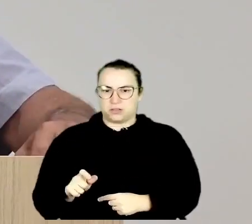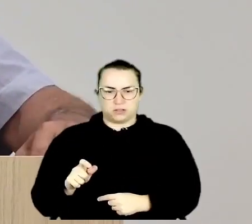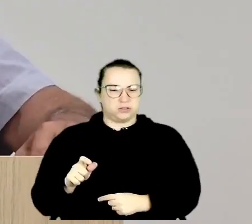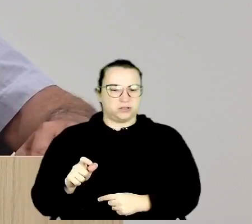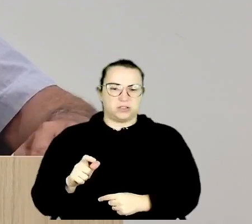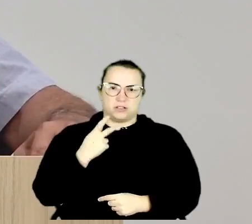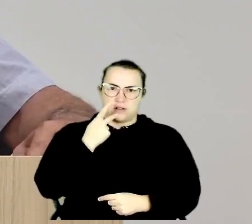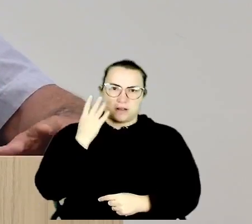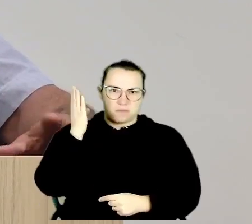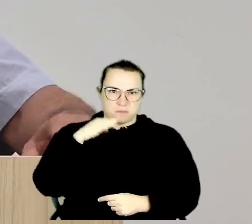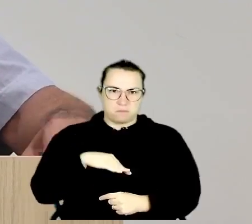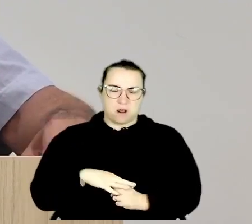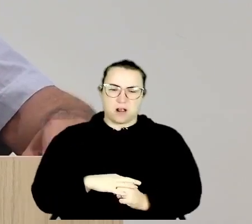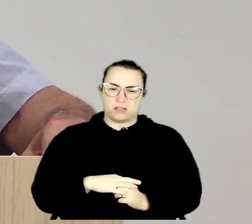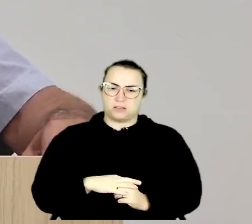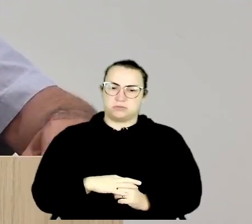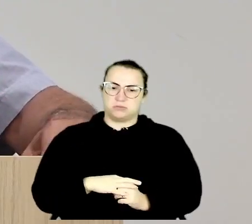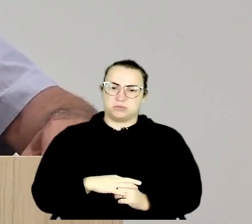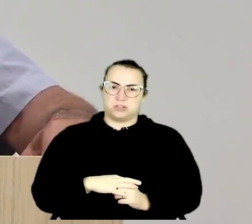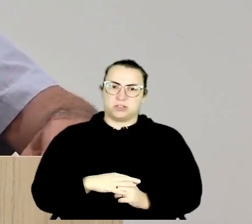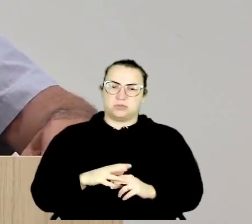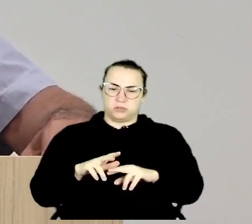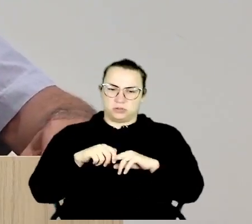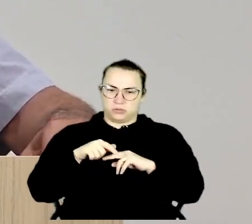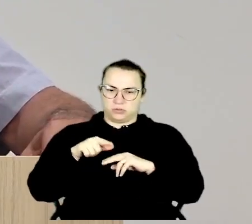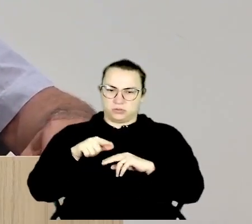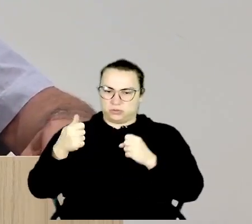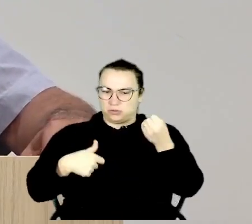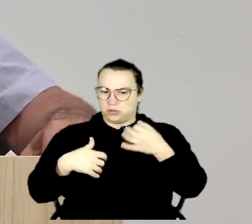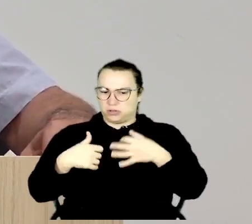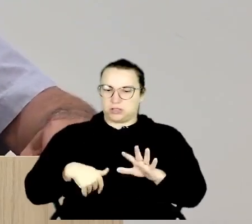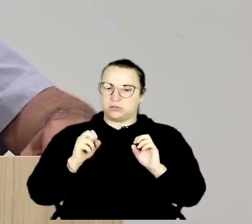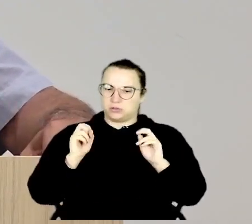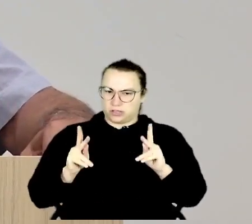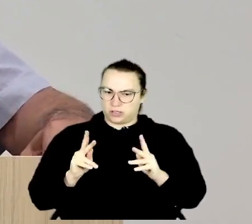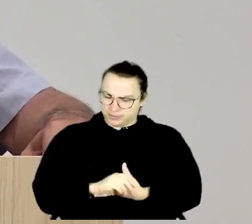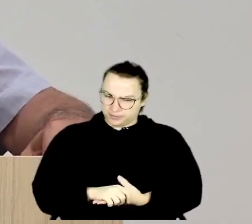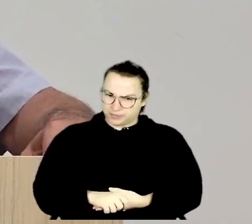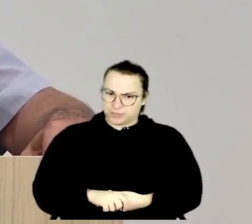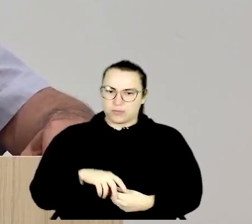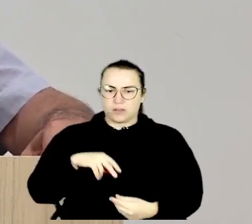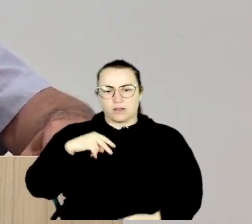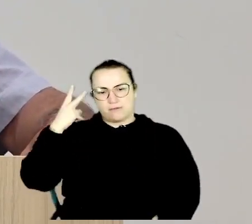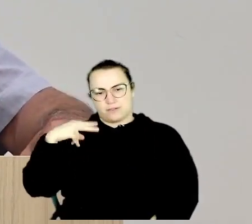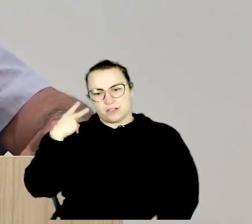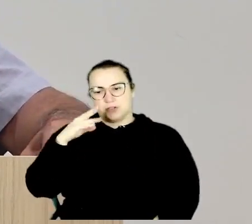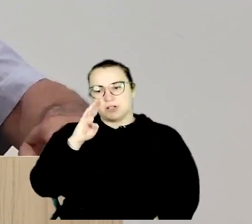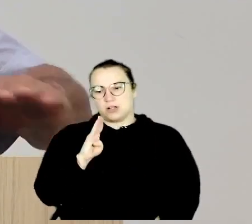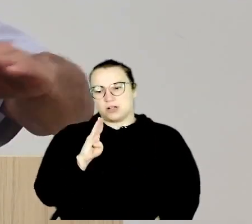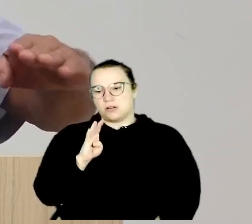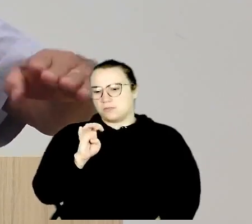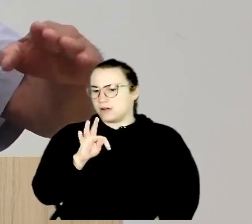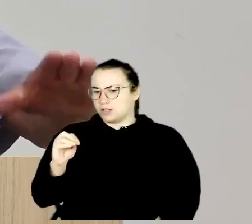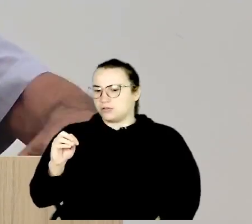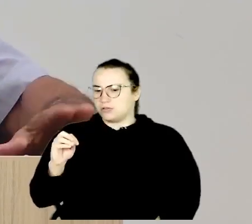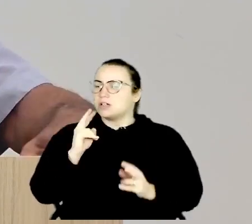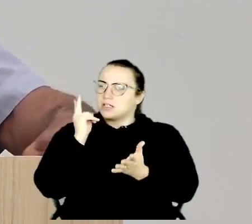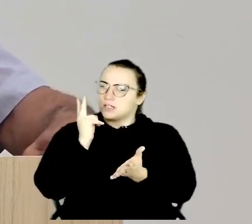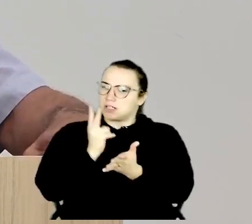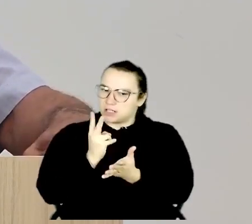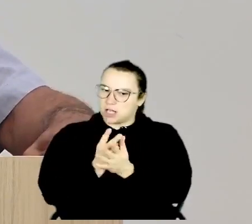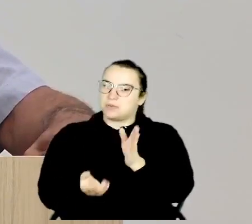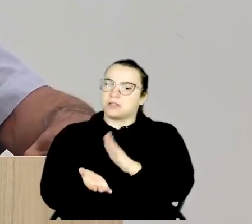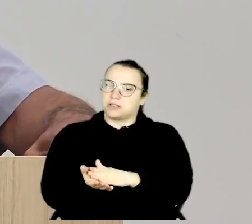pelas atitudes que o senhor tem tomado nas suas falas aqui. Vereador Beto, sempre elogiei teu trabalho e sempre, todas as vezes